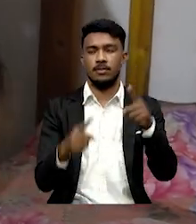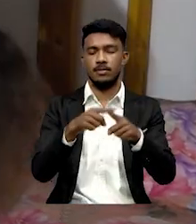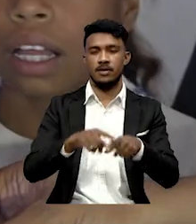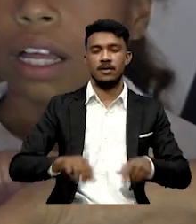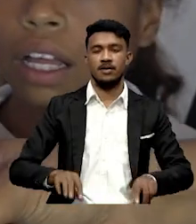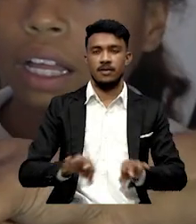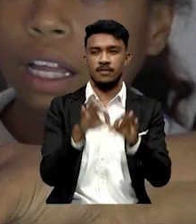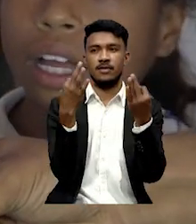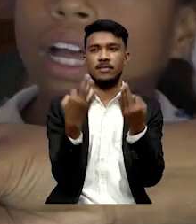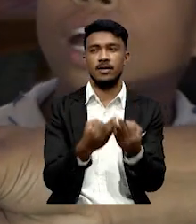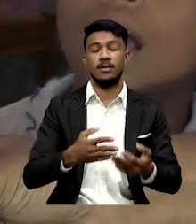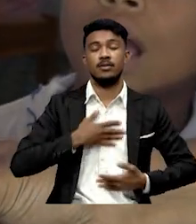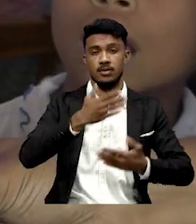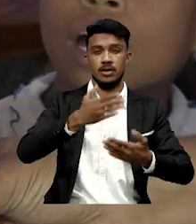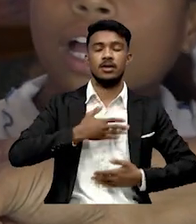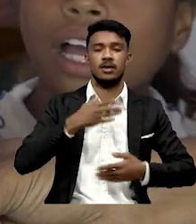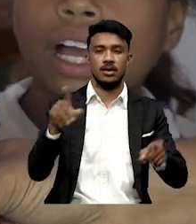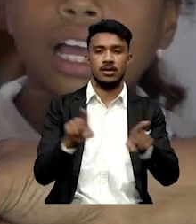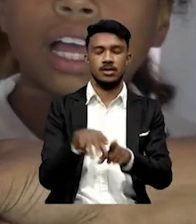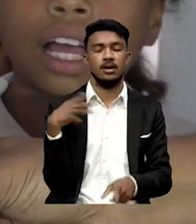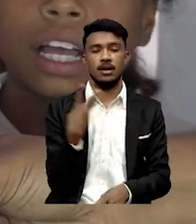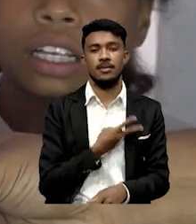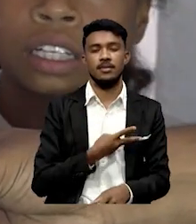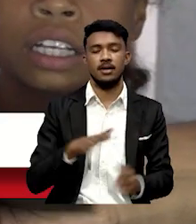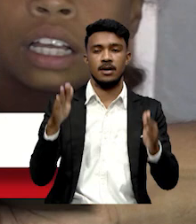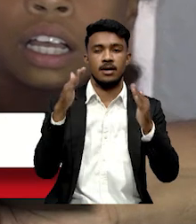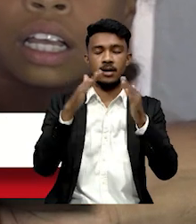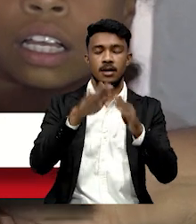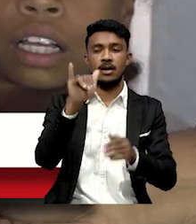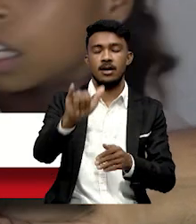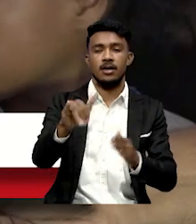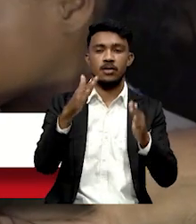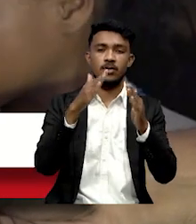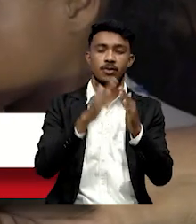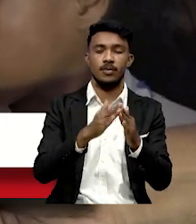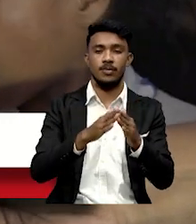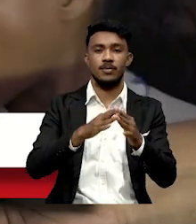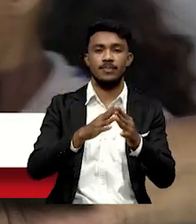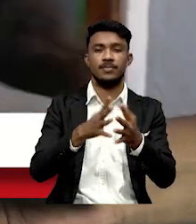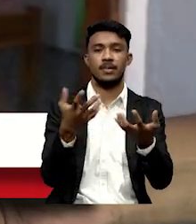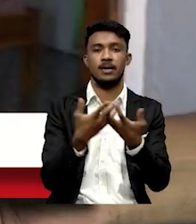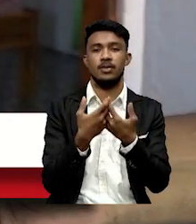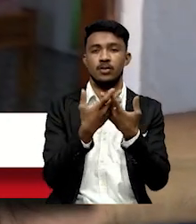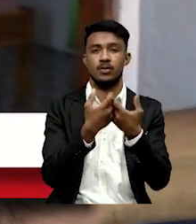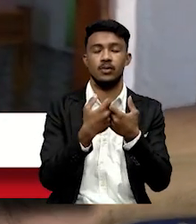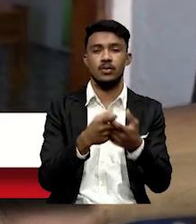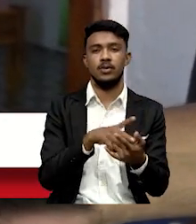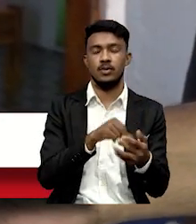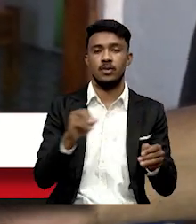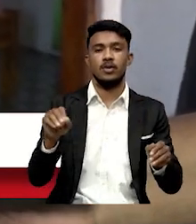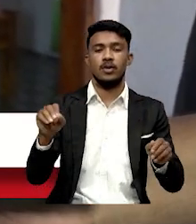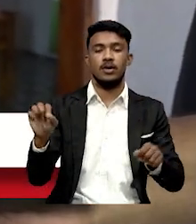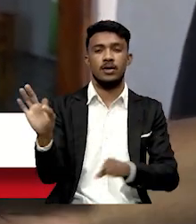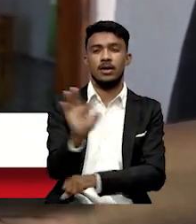contente sabe a mi hela uma du be uma be talitahan ho di be au mak di dindet mak be